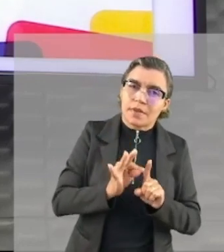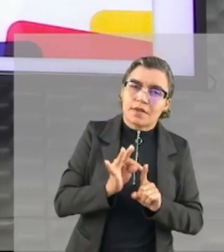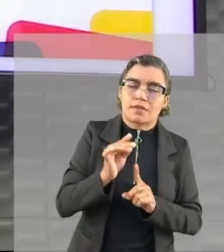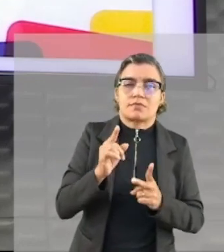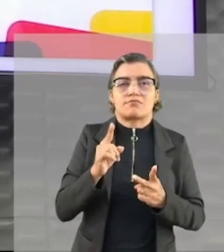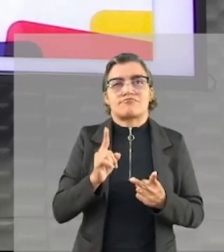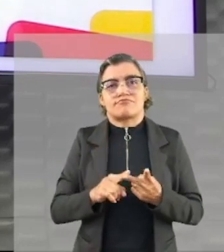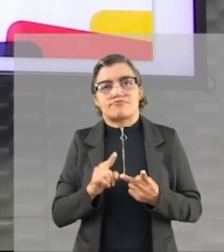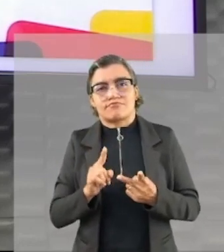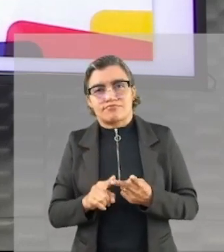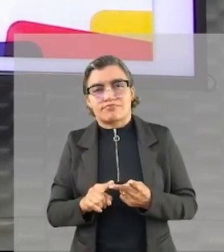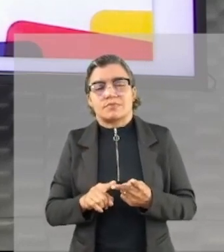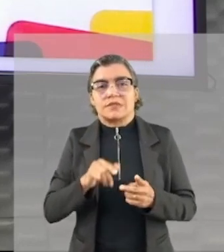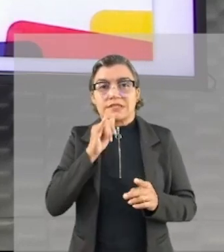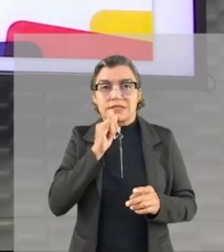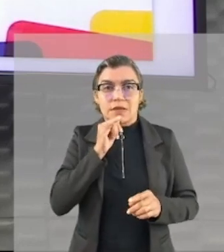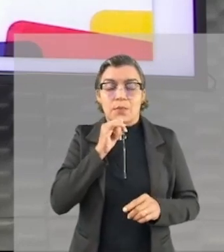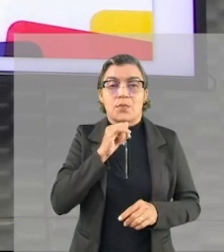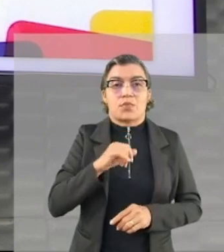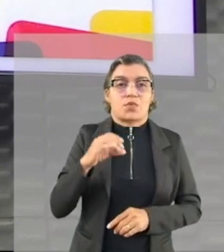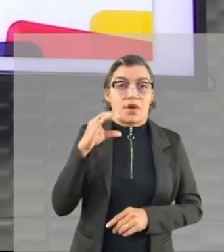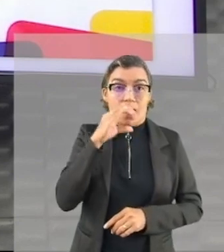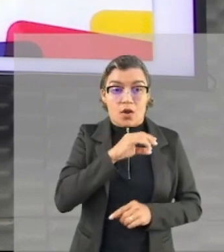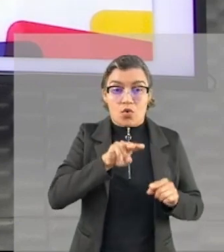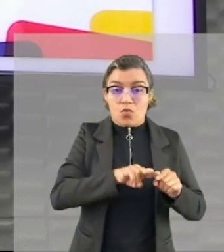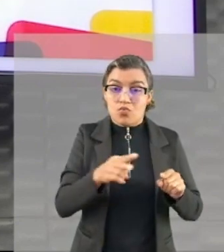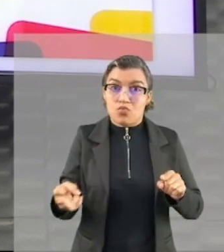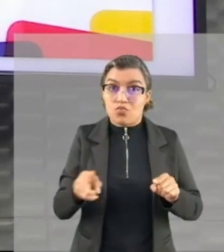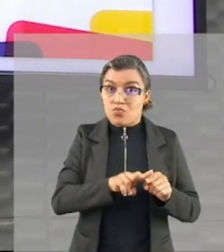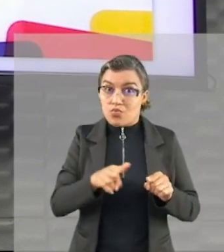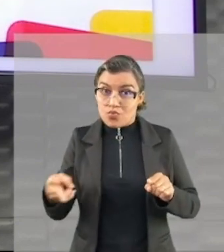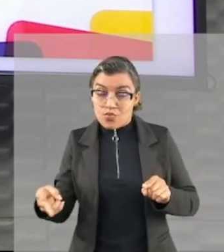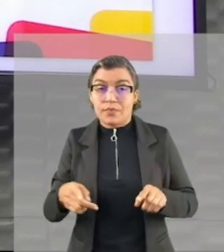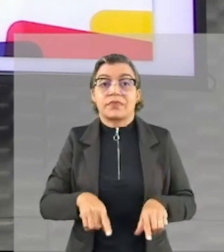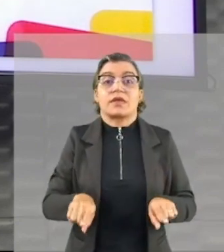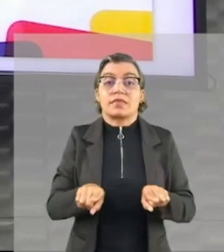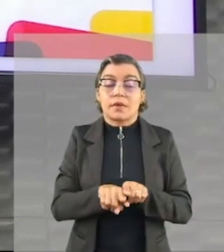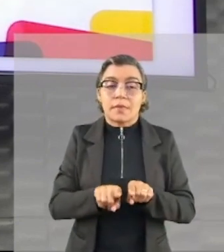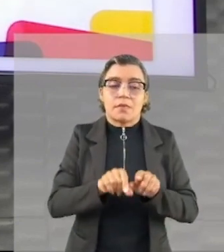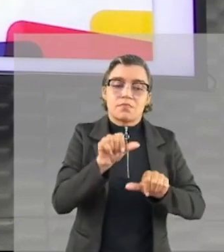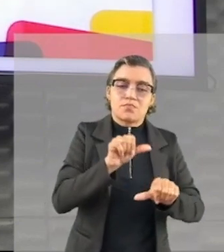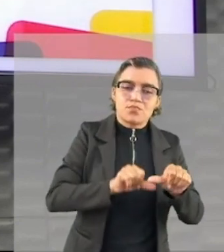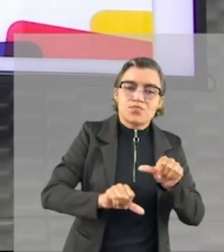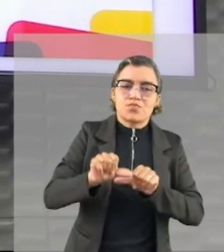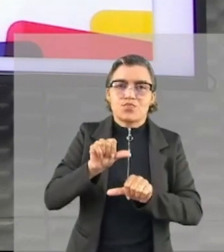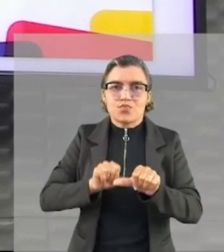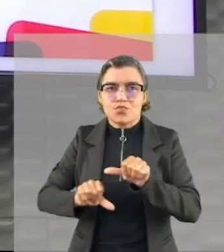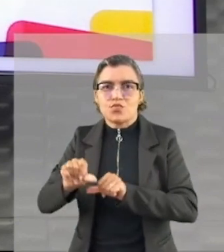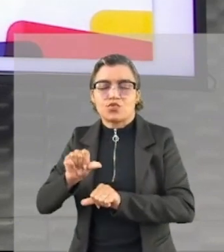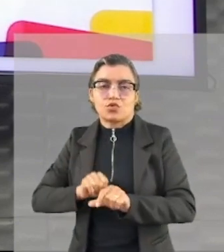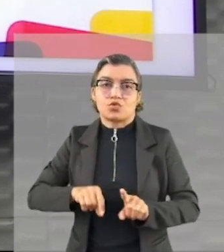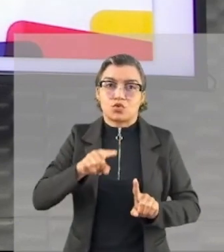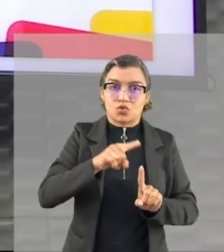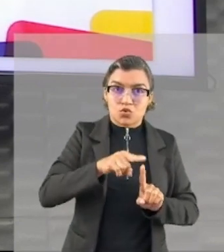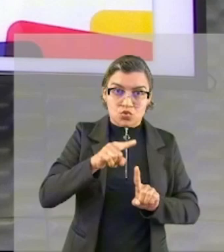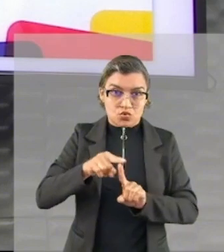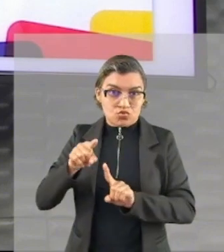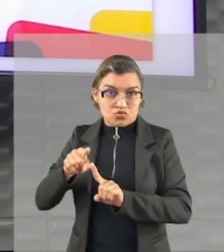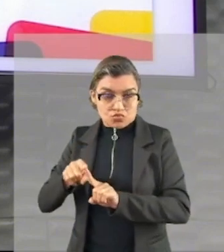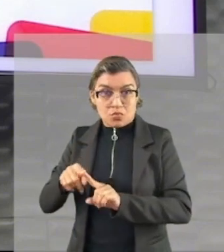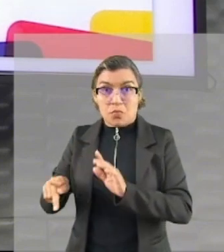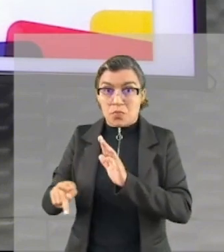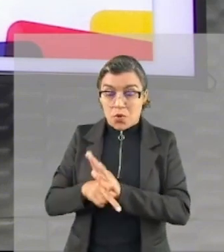temperatura, transmissão de calor, que é a aula de hoje, as mudanças de estado de agregação